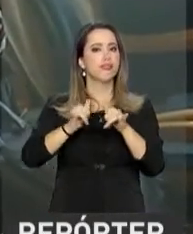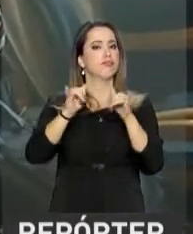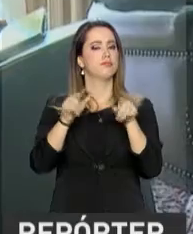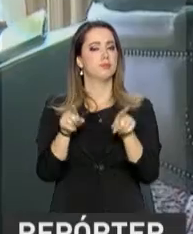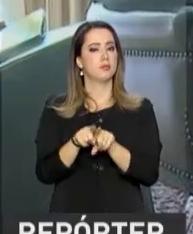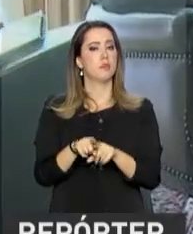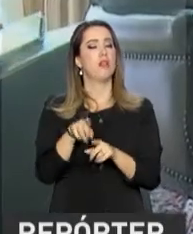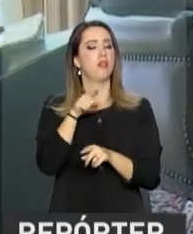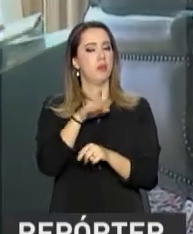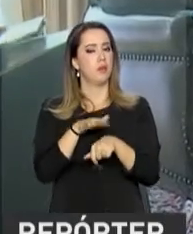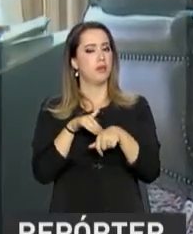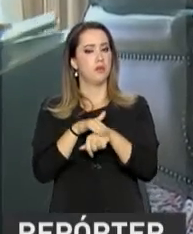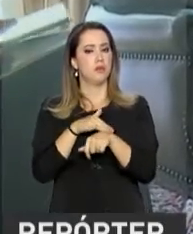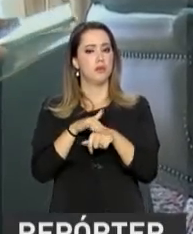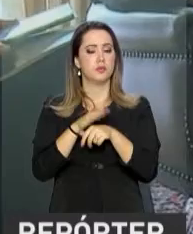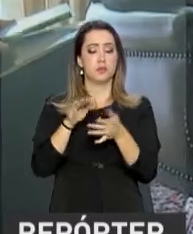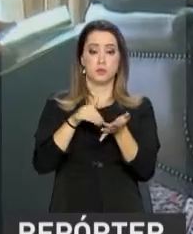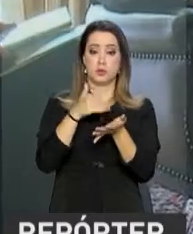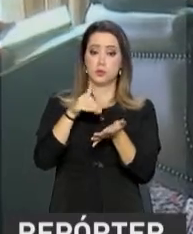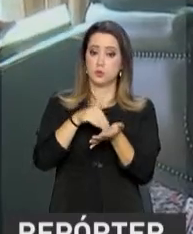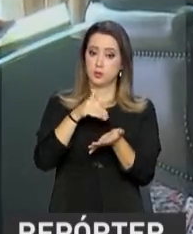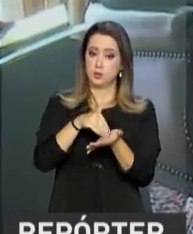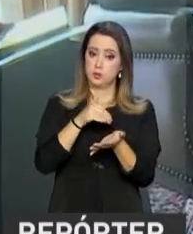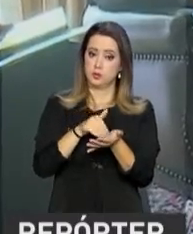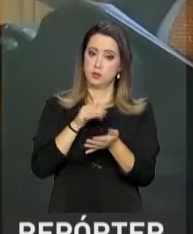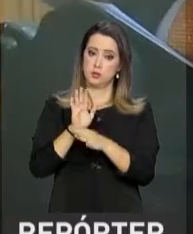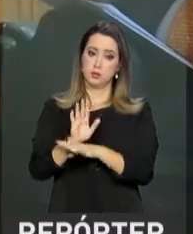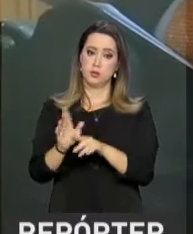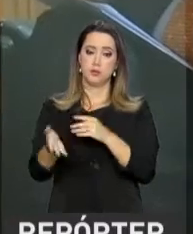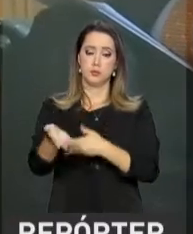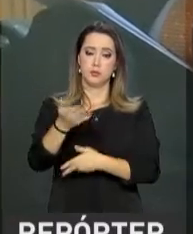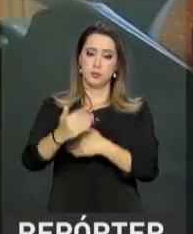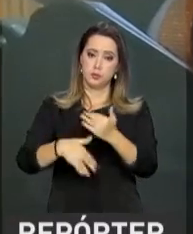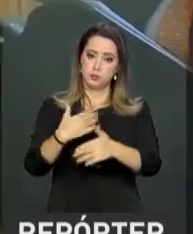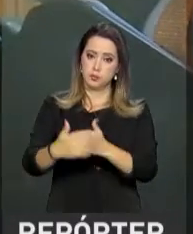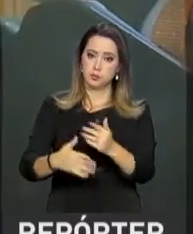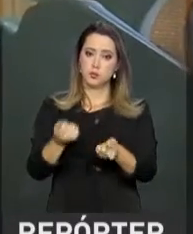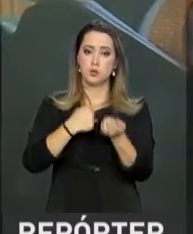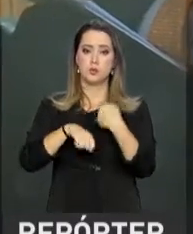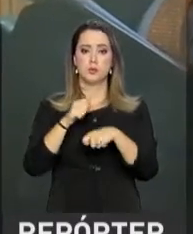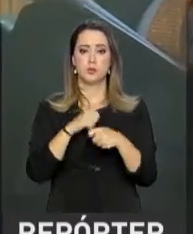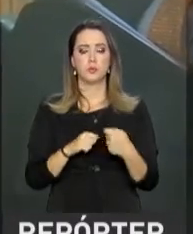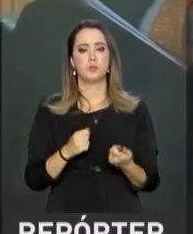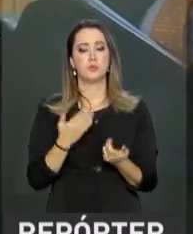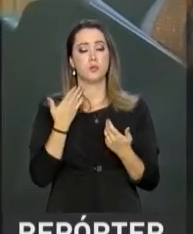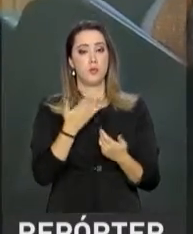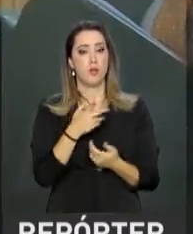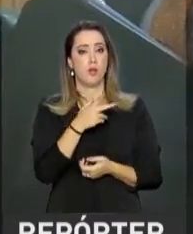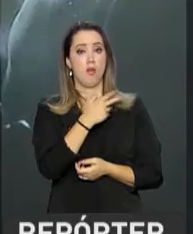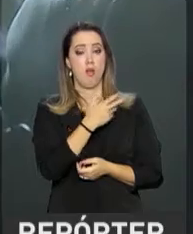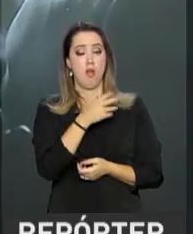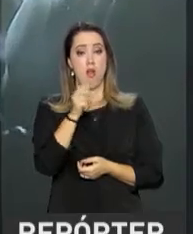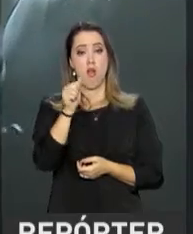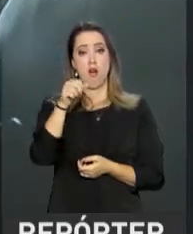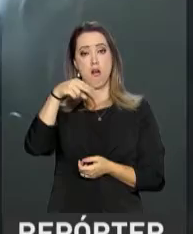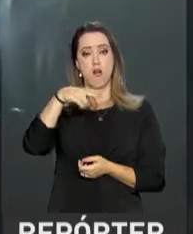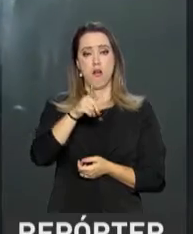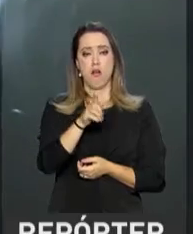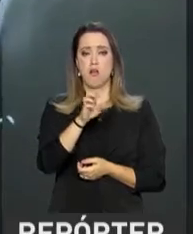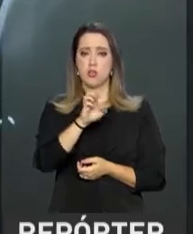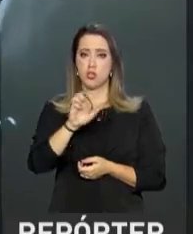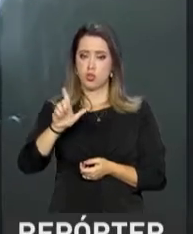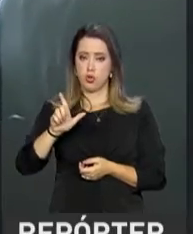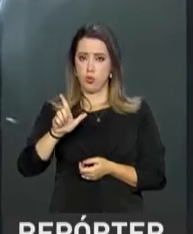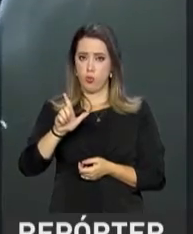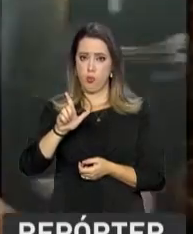secretário-geral da organização para a cooperação e desenvolvimento econômico angel gurría disse que a comunidade